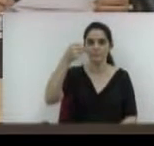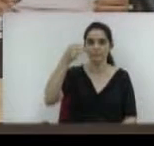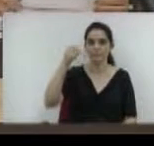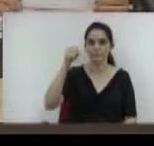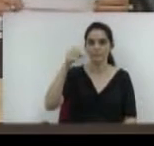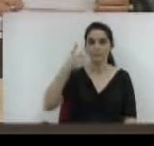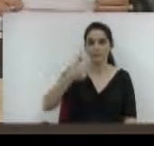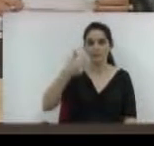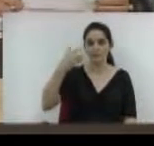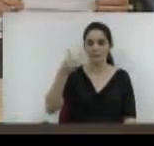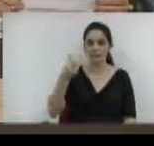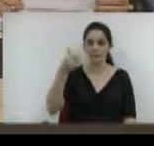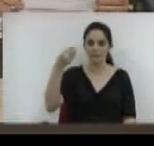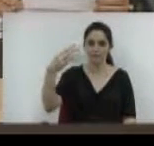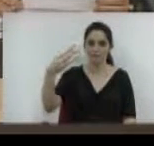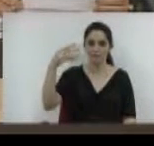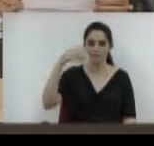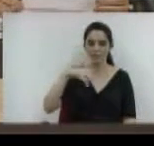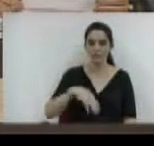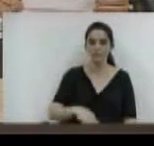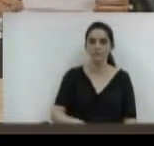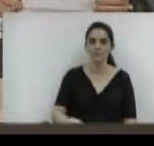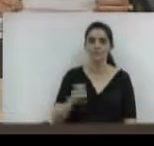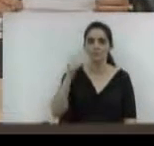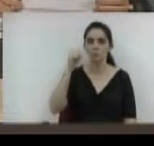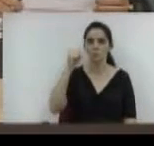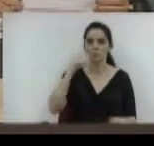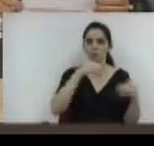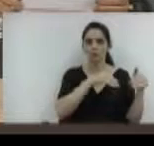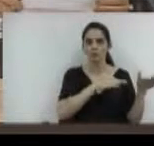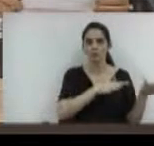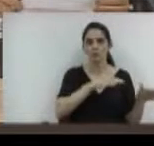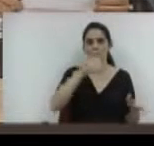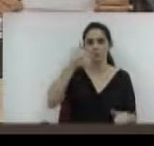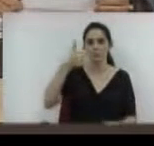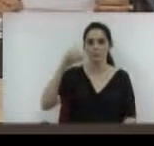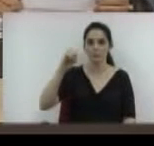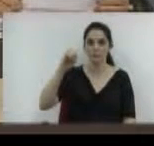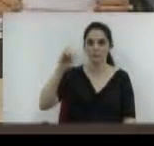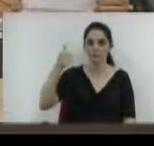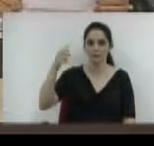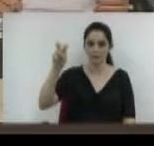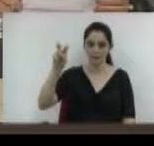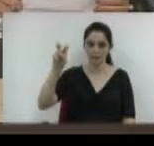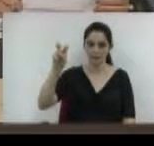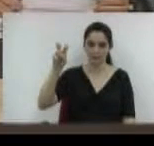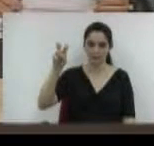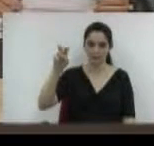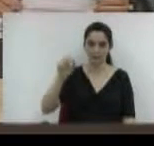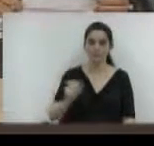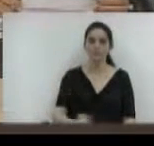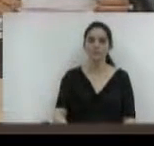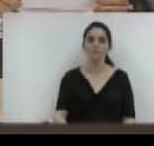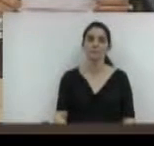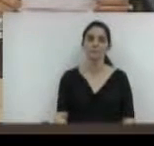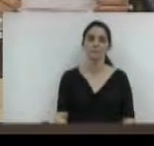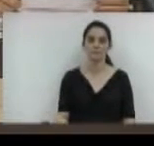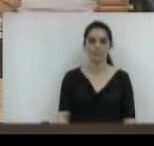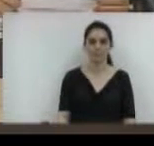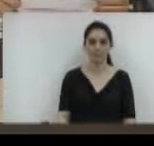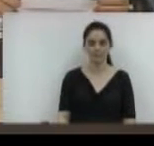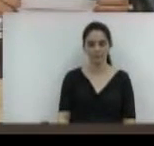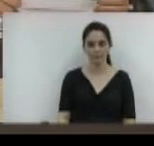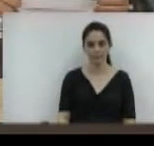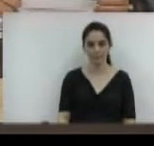163/2015. Limeira, 28 de setembro de 2015. Excelentíssimo senhor Newton César dos Santos, presidente da Câmara Municipal de Limeira.